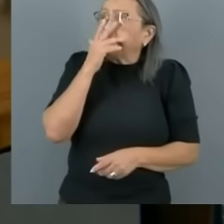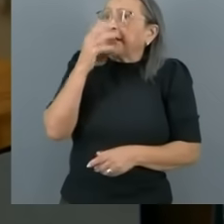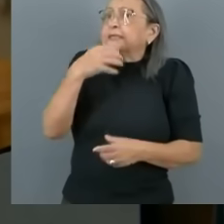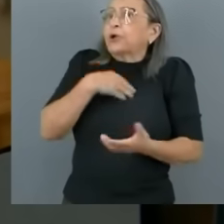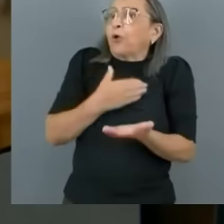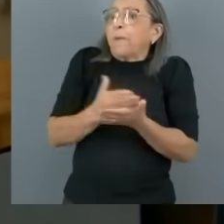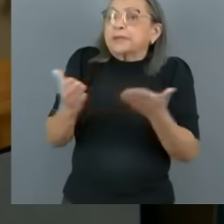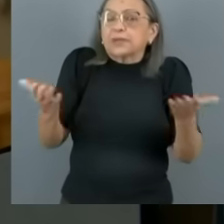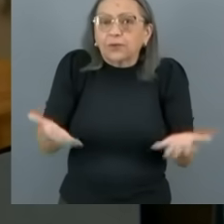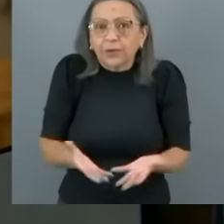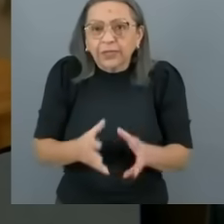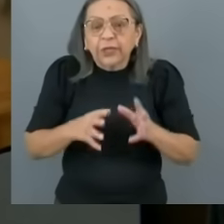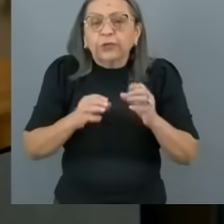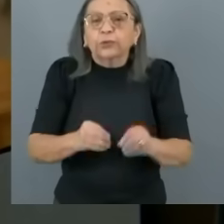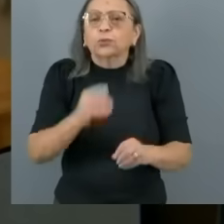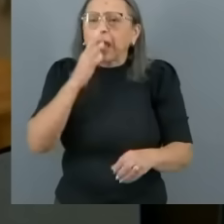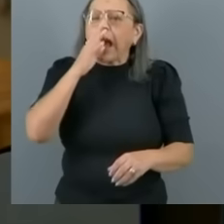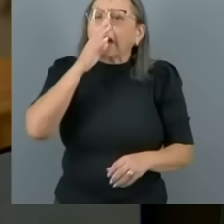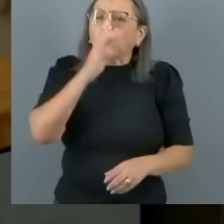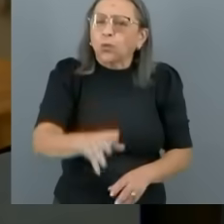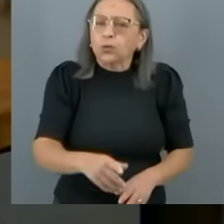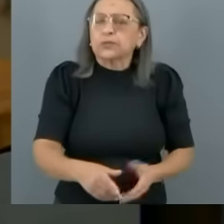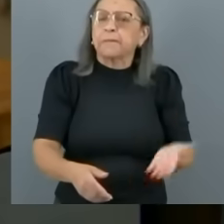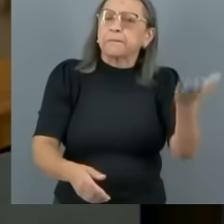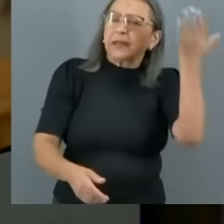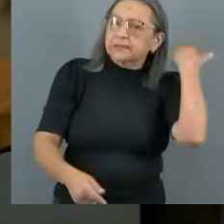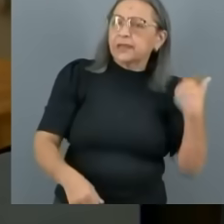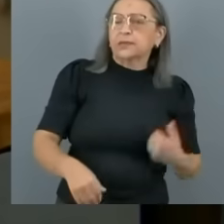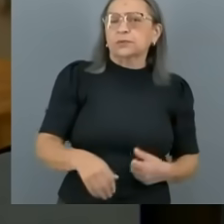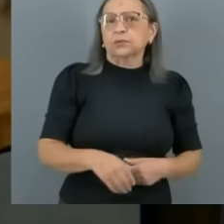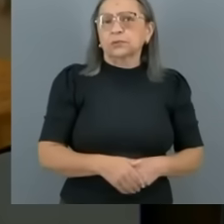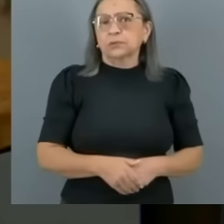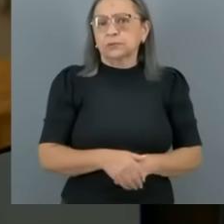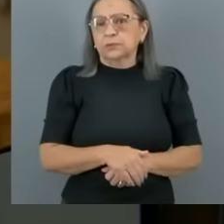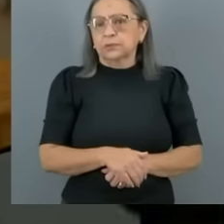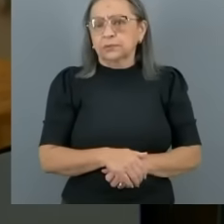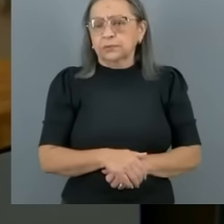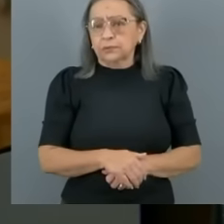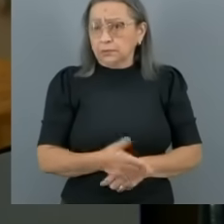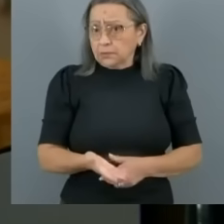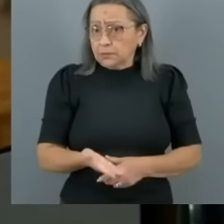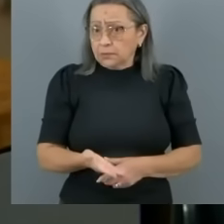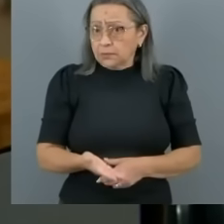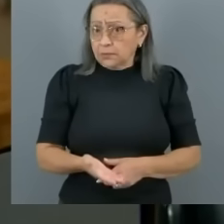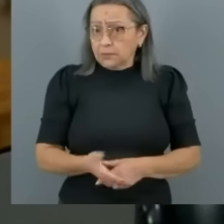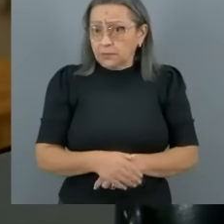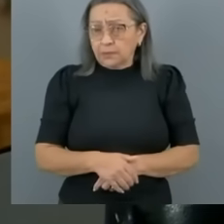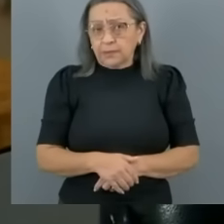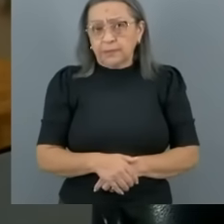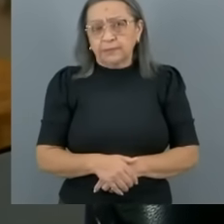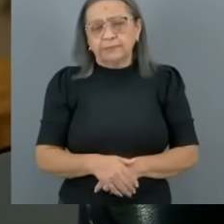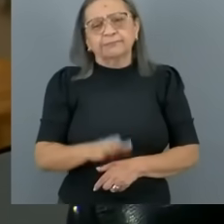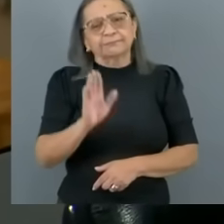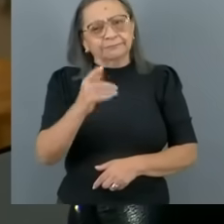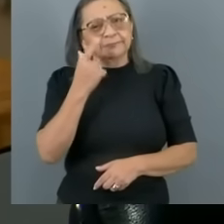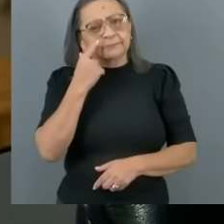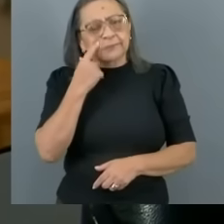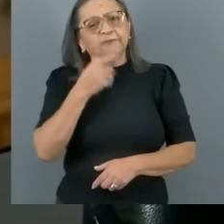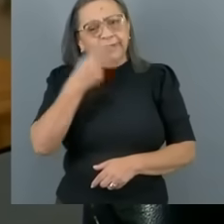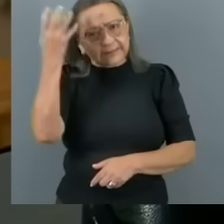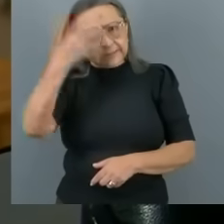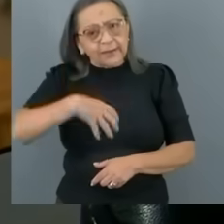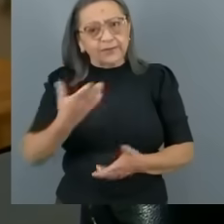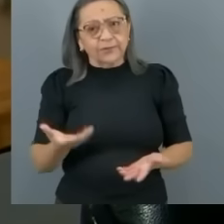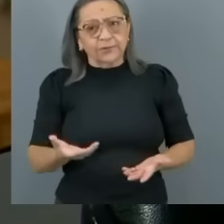tudo é culpa do anterior, esquecendo o que aconteceu anteriormente. Senhores, menos